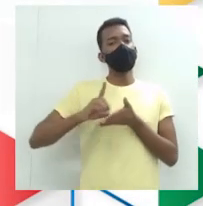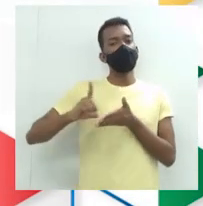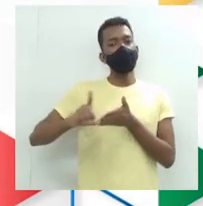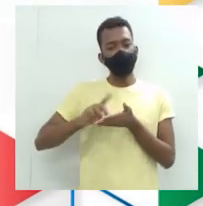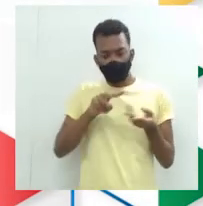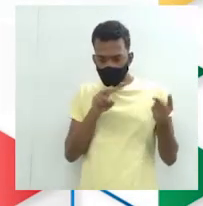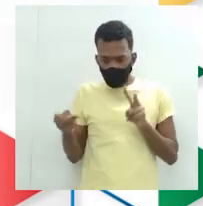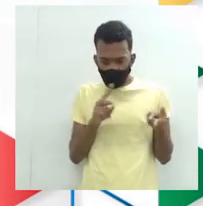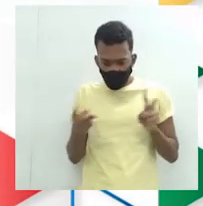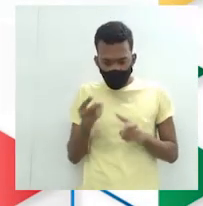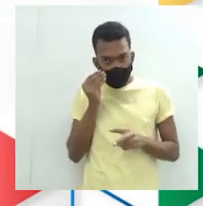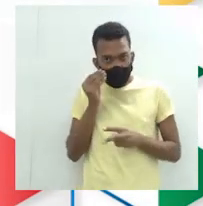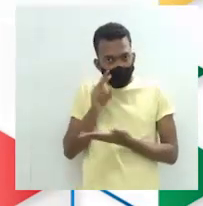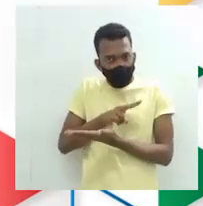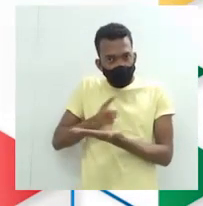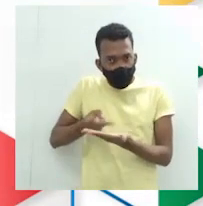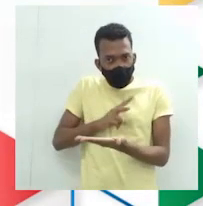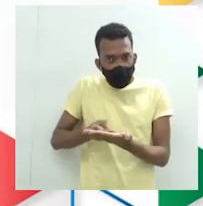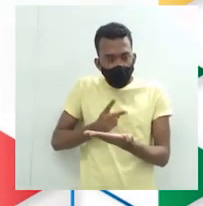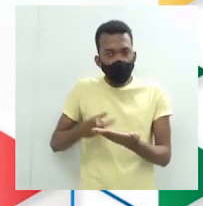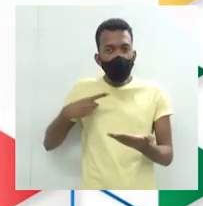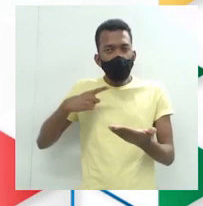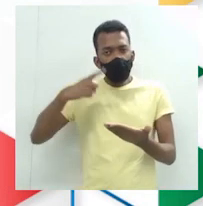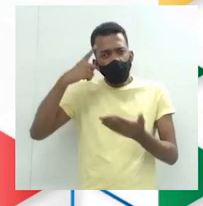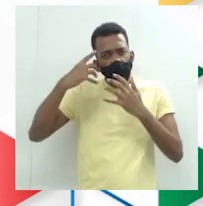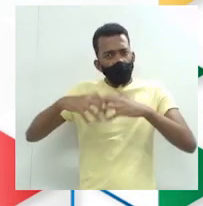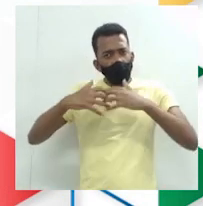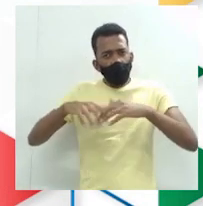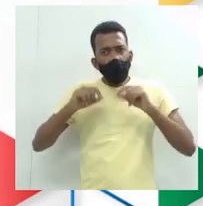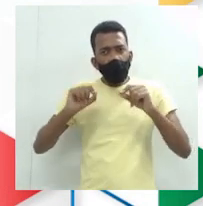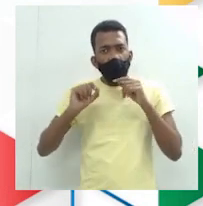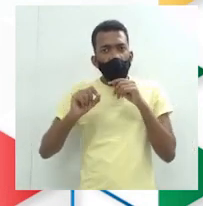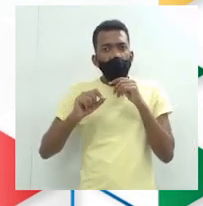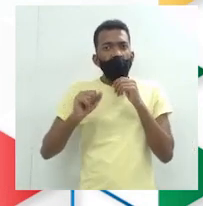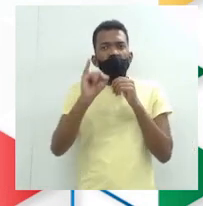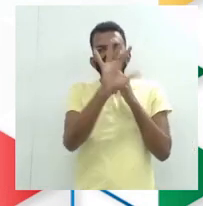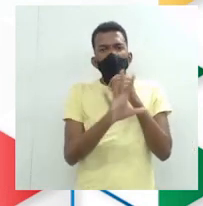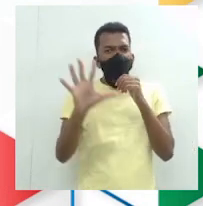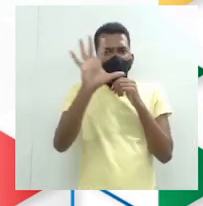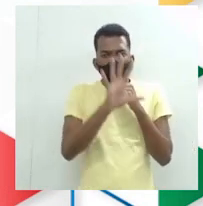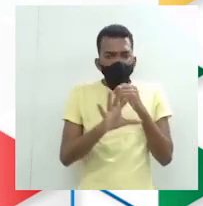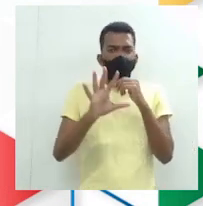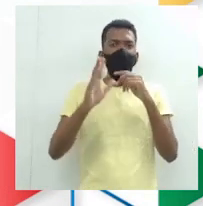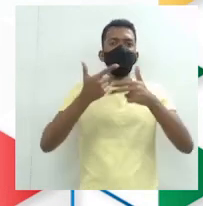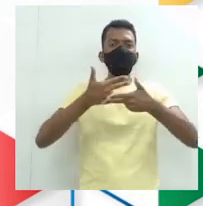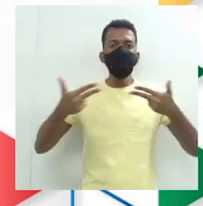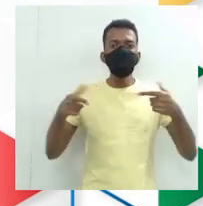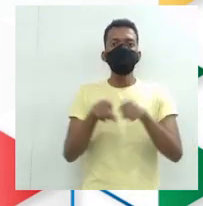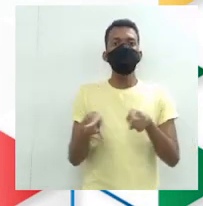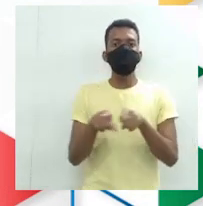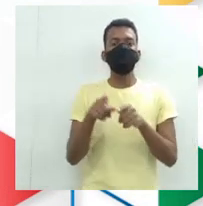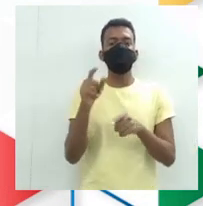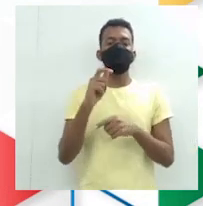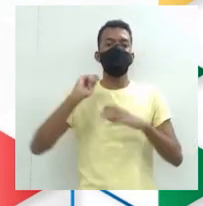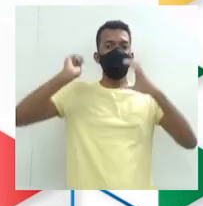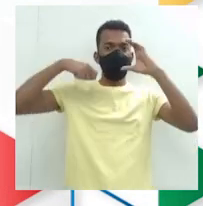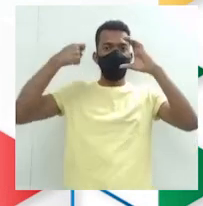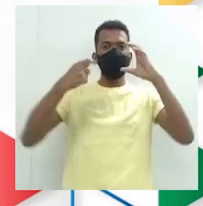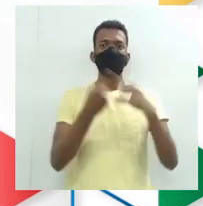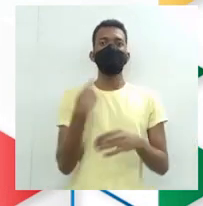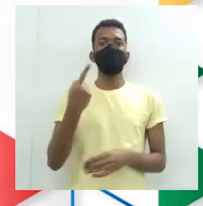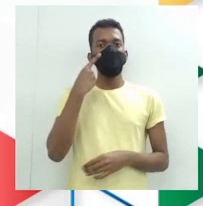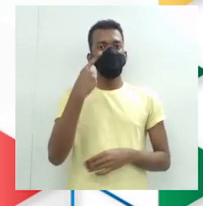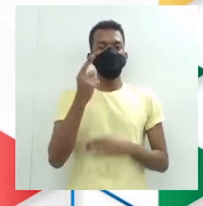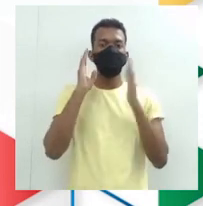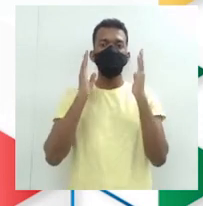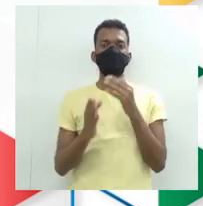lado, tentando já criar uma noção com base na imagem e com base no vídeo que nós vimos, para a gente